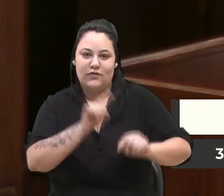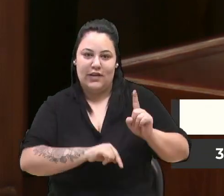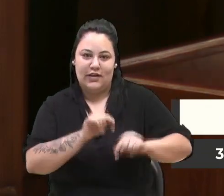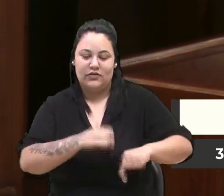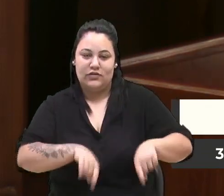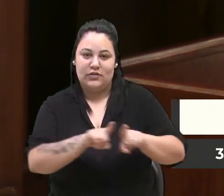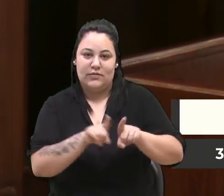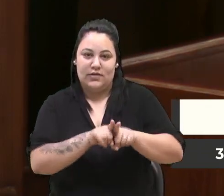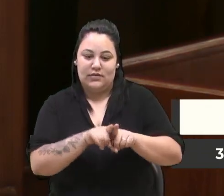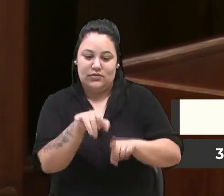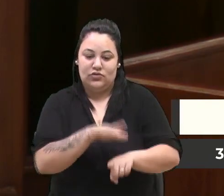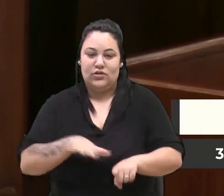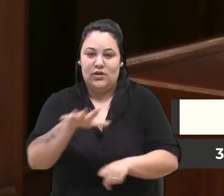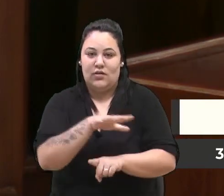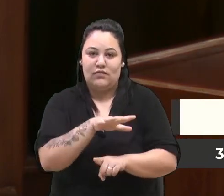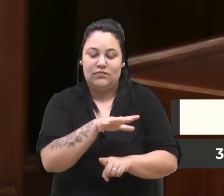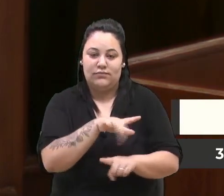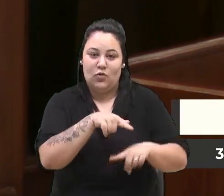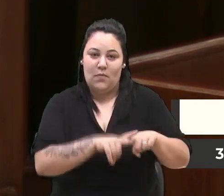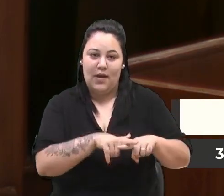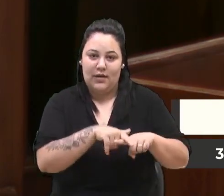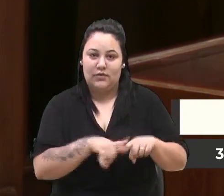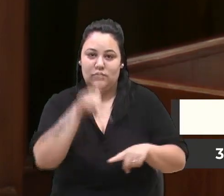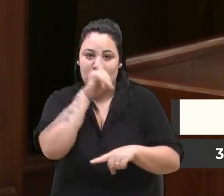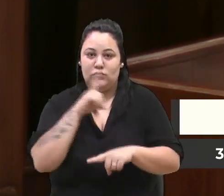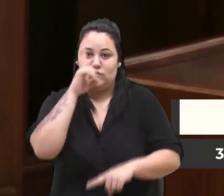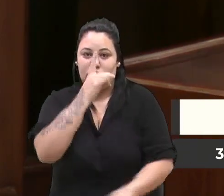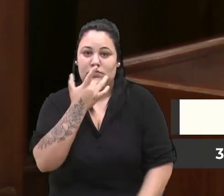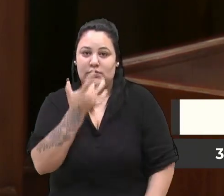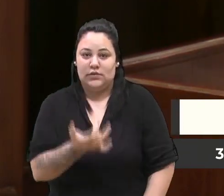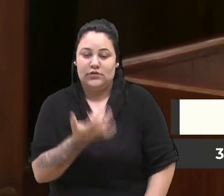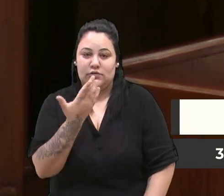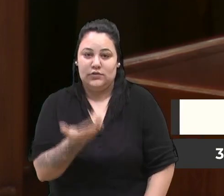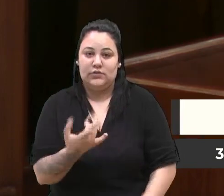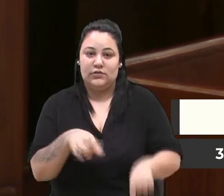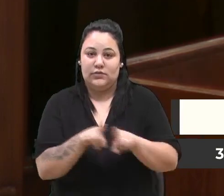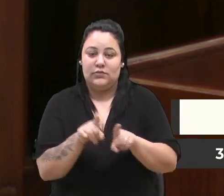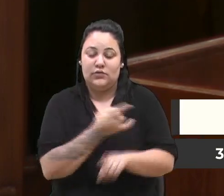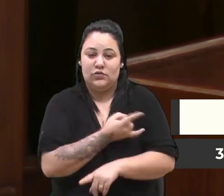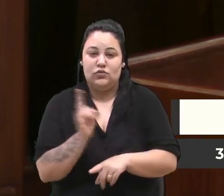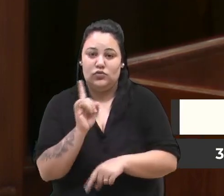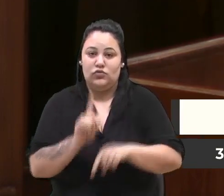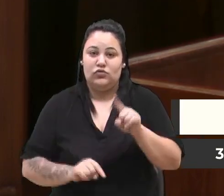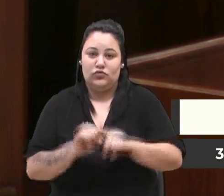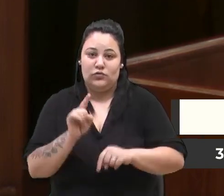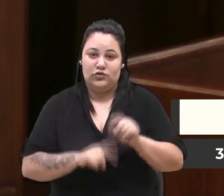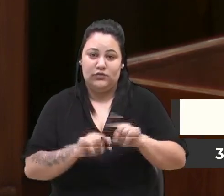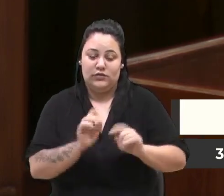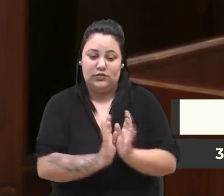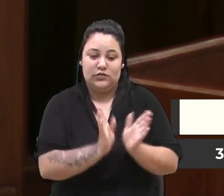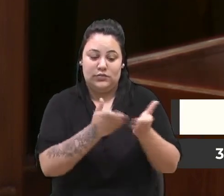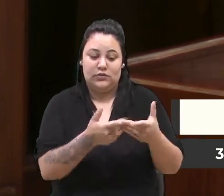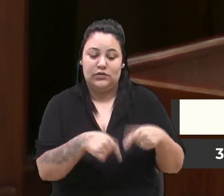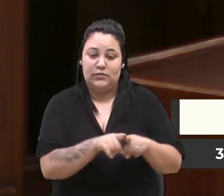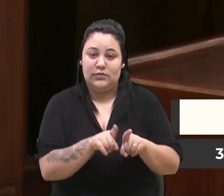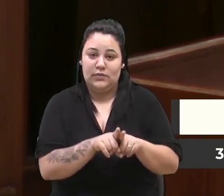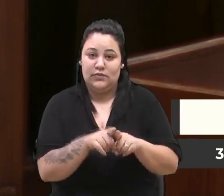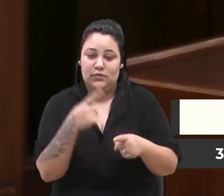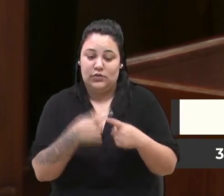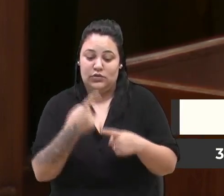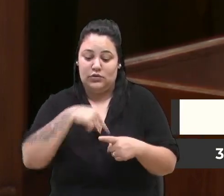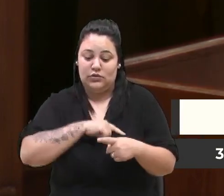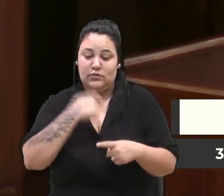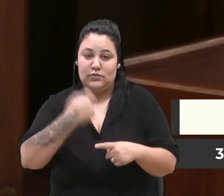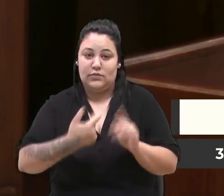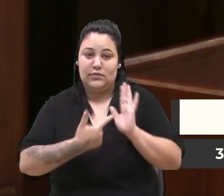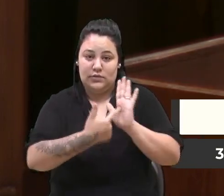no parque, domingo à tarde. E, por fim, a última atividade da comissão, porque nós precisamos apresentar o relatório no